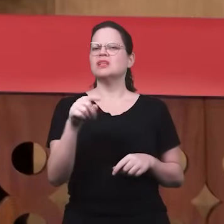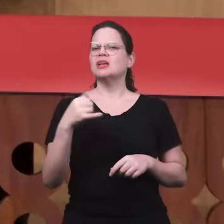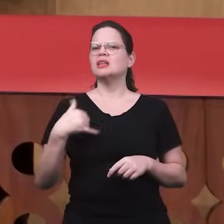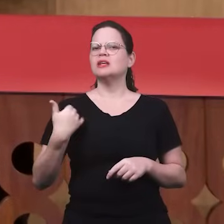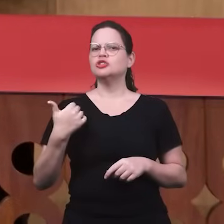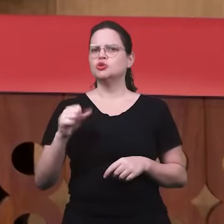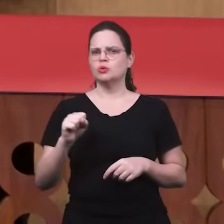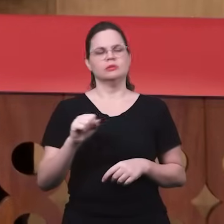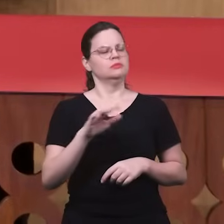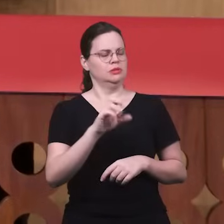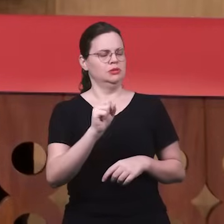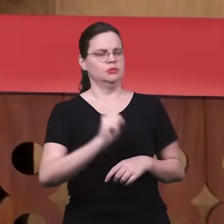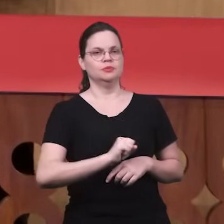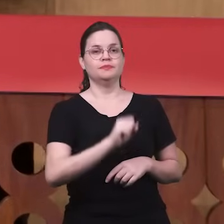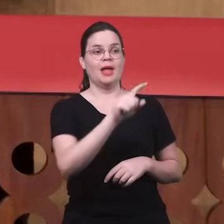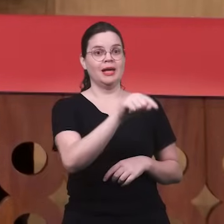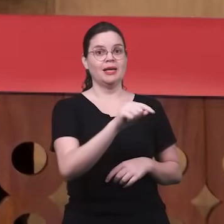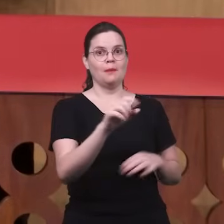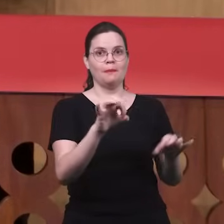anos. 18 anos. Isso.